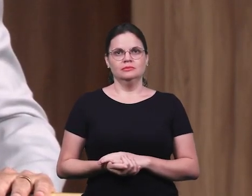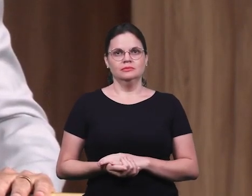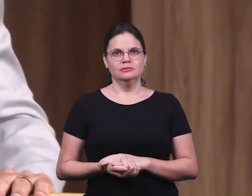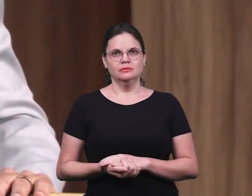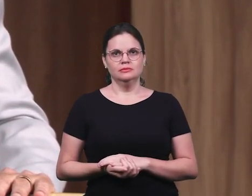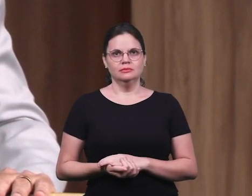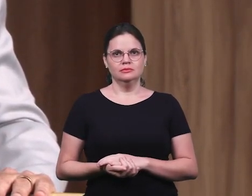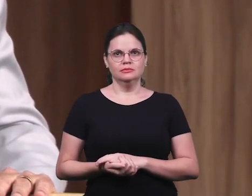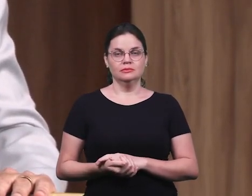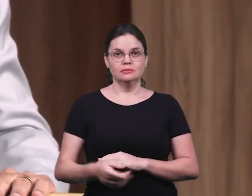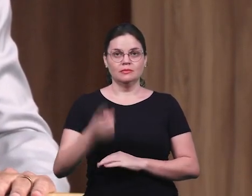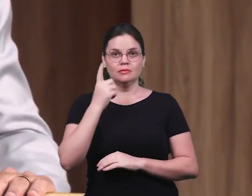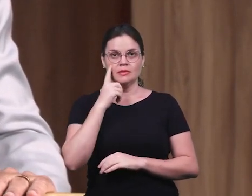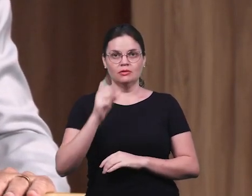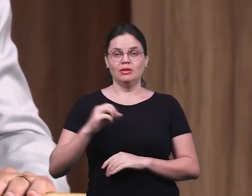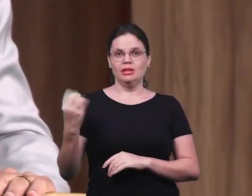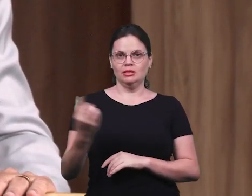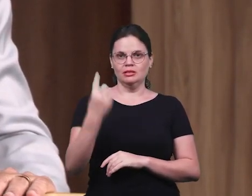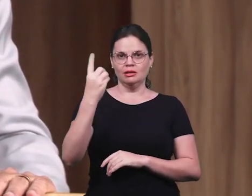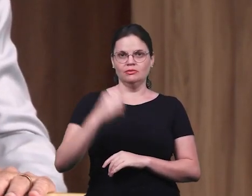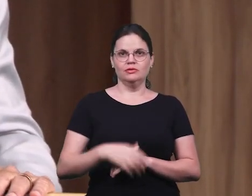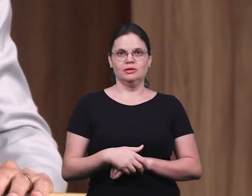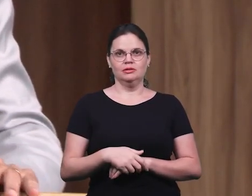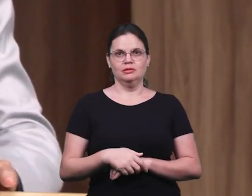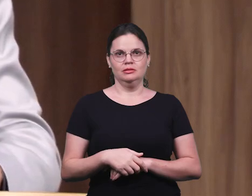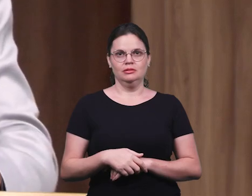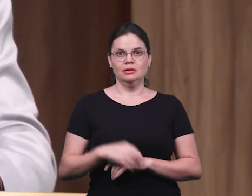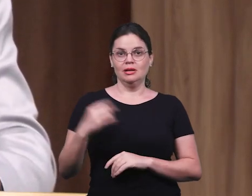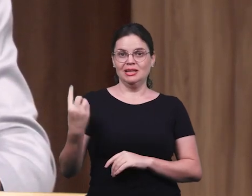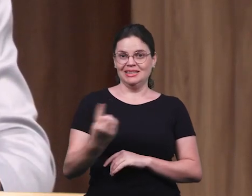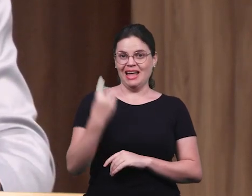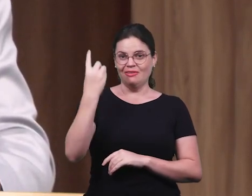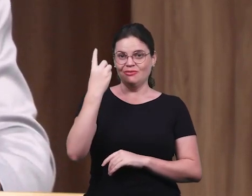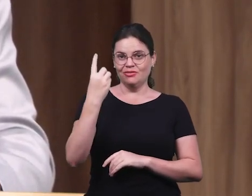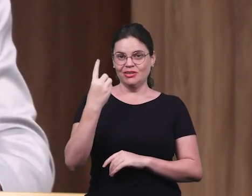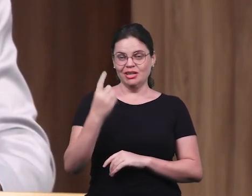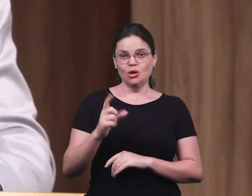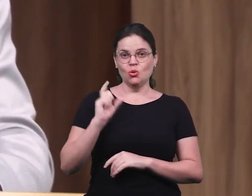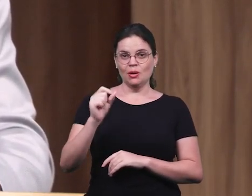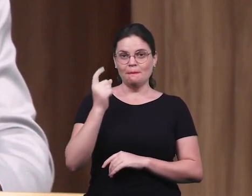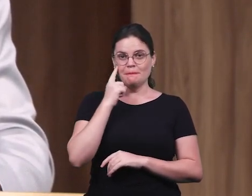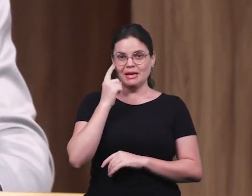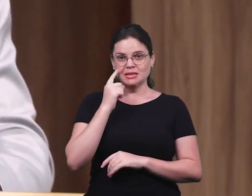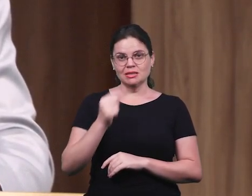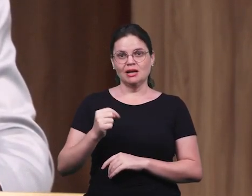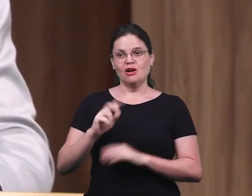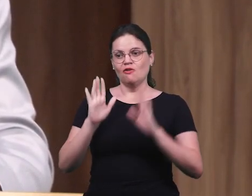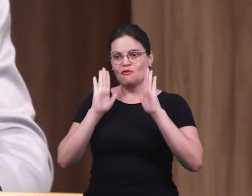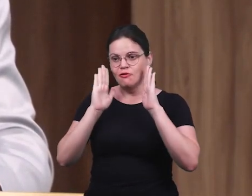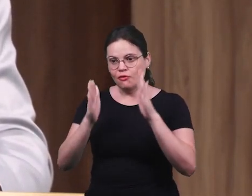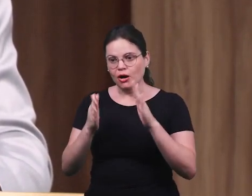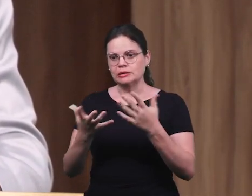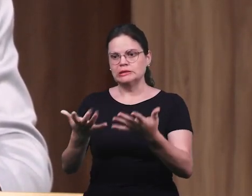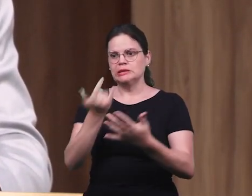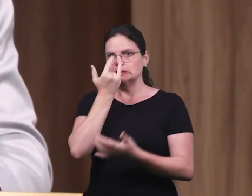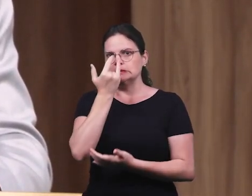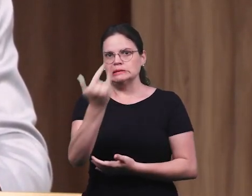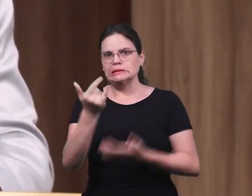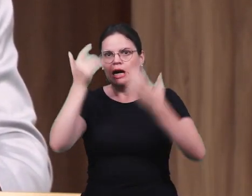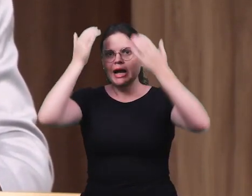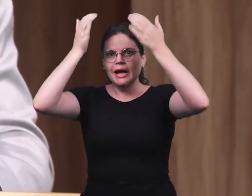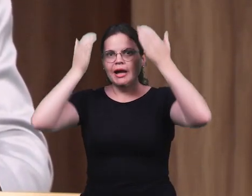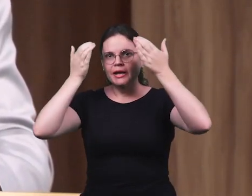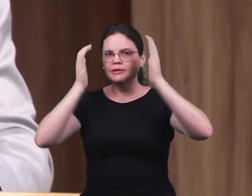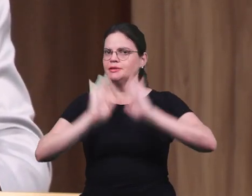e ele virou rei. Você pode ver no texto. Davi nunca colocou o coração no trono. O Exato. coração dele